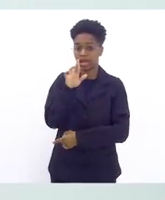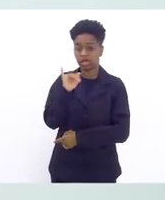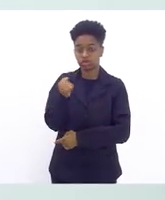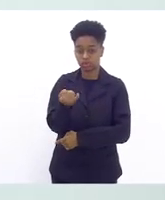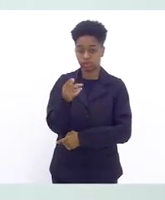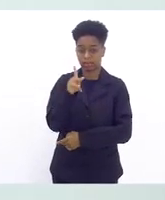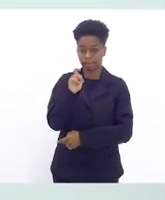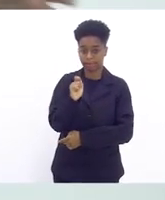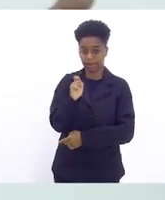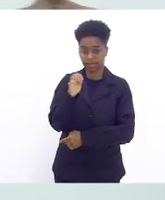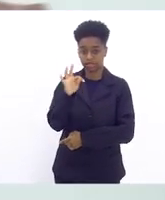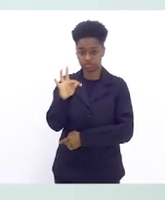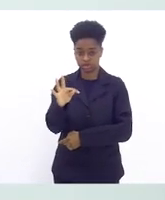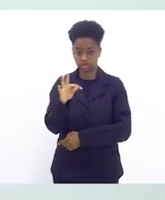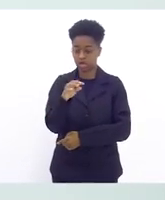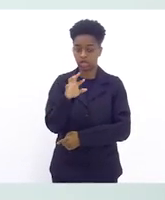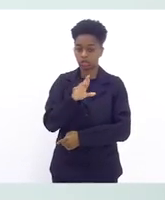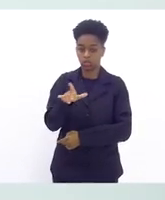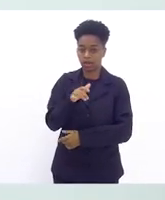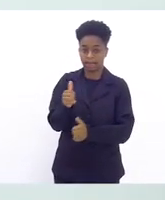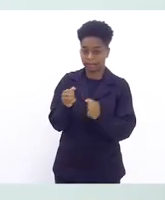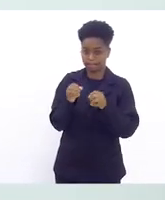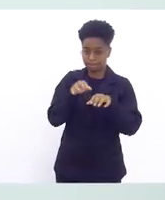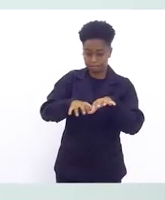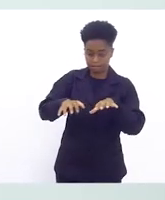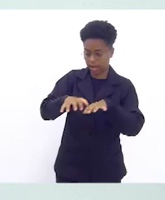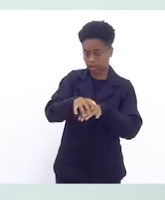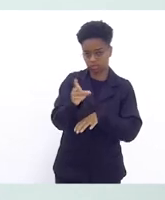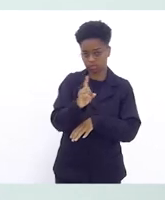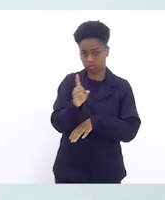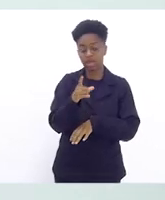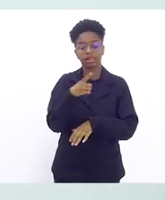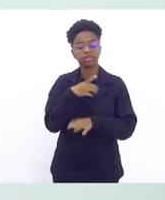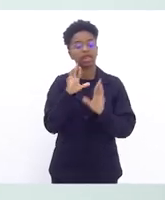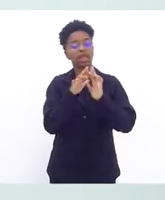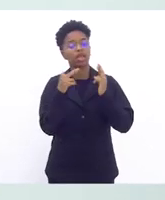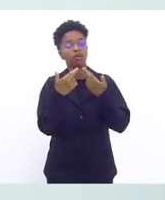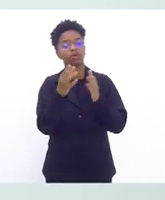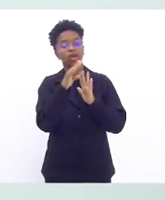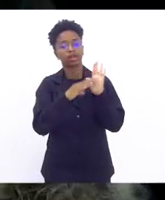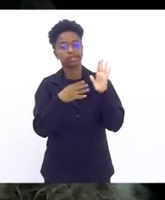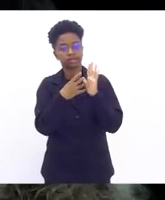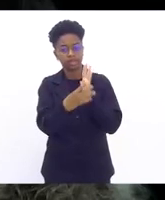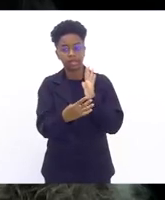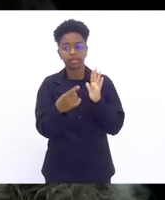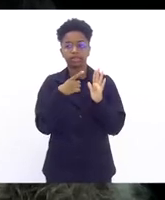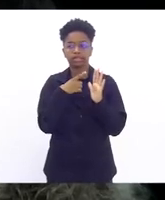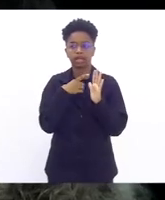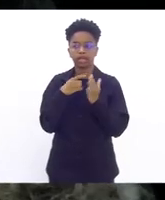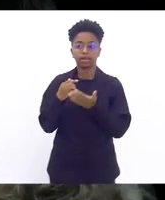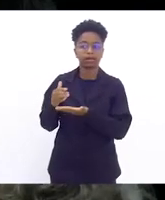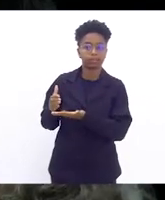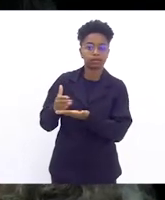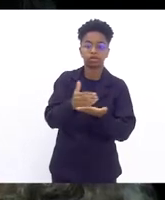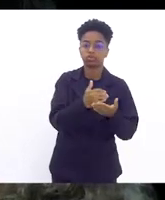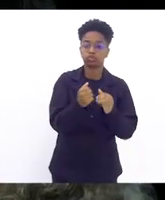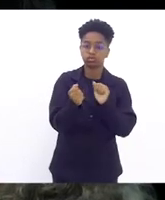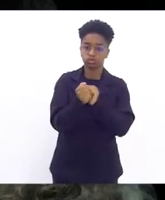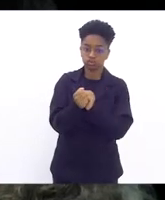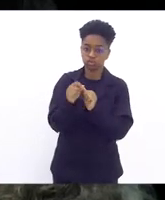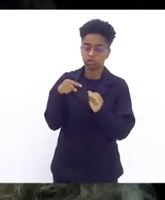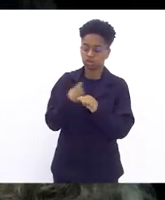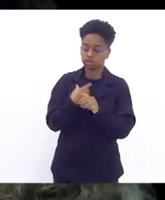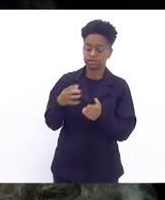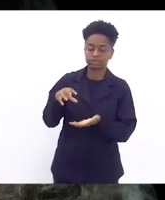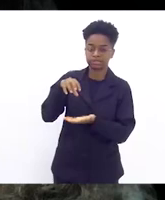não vê essa questão de colocar no entorno das unidades porque eles vão ter base no volante junto nas nossas sede das